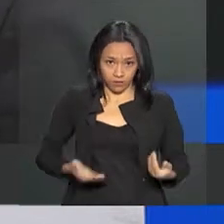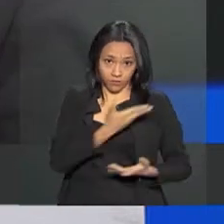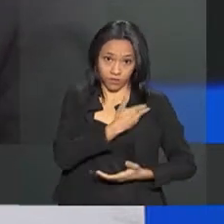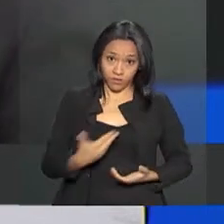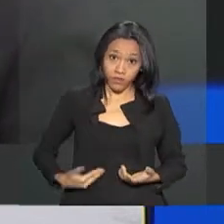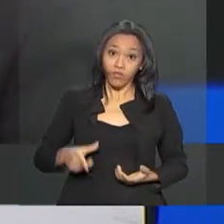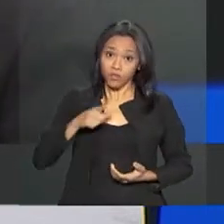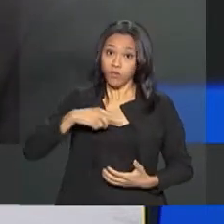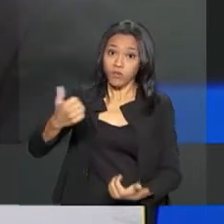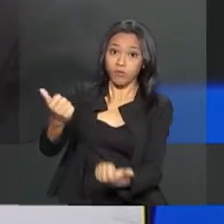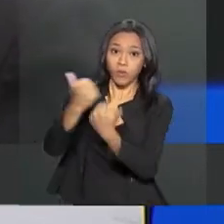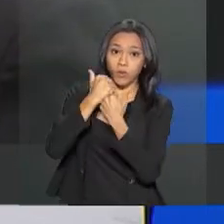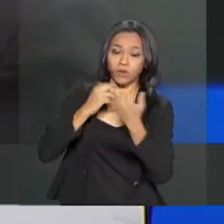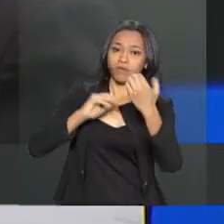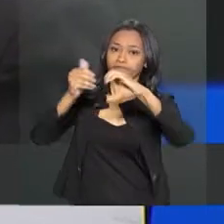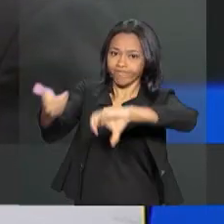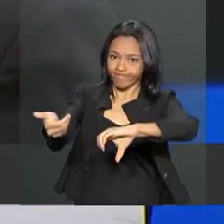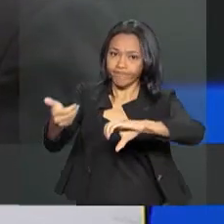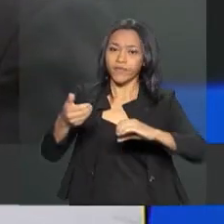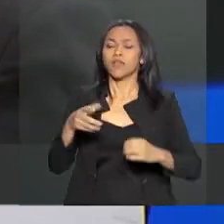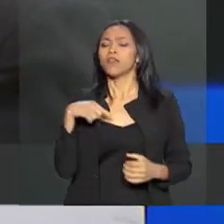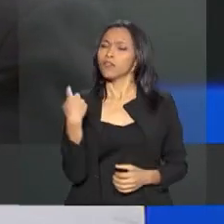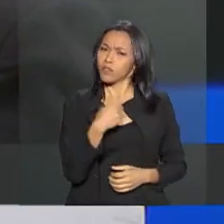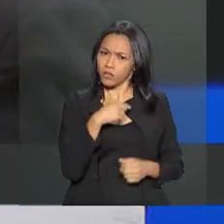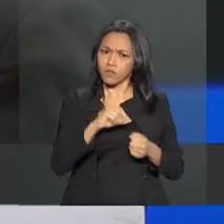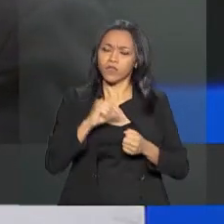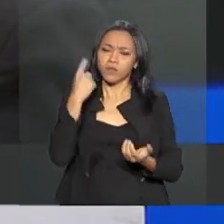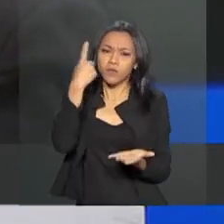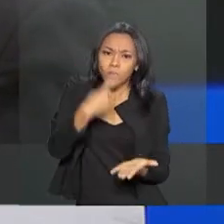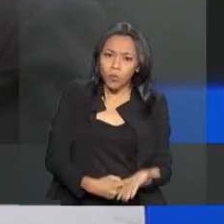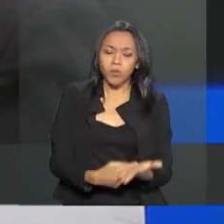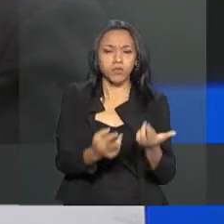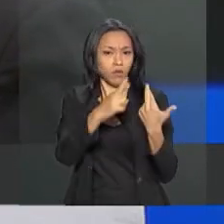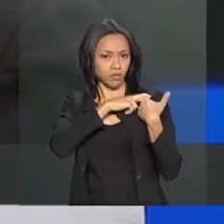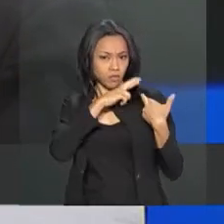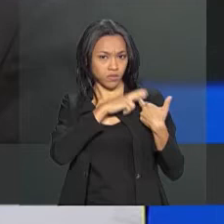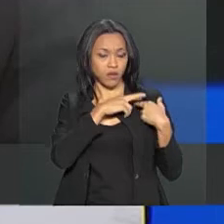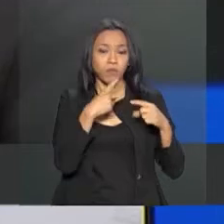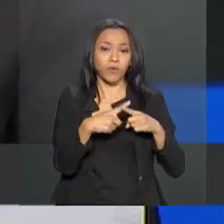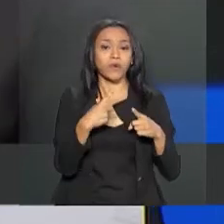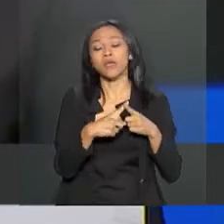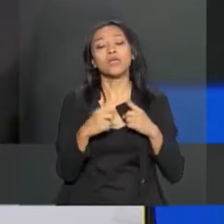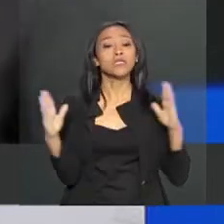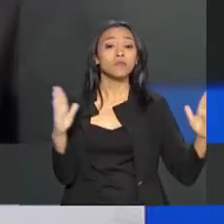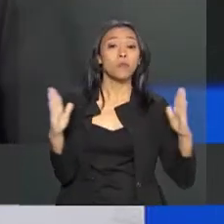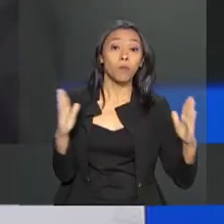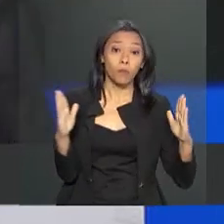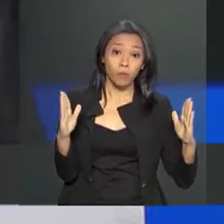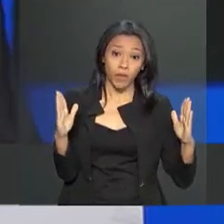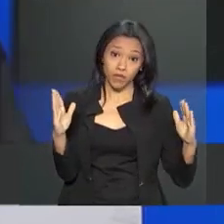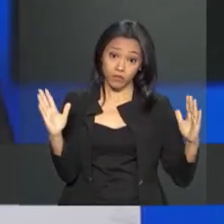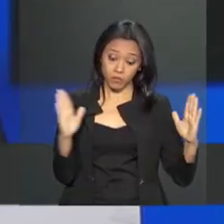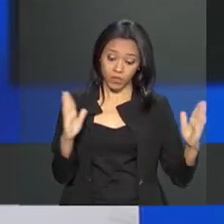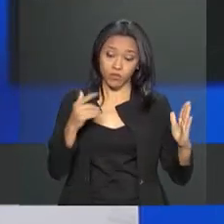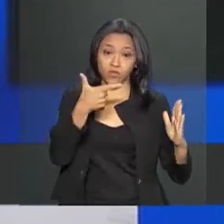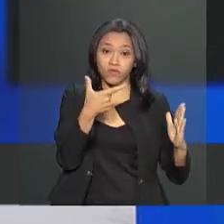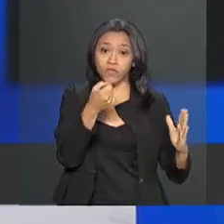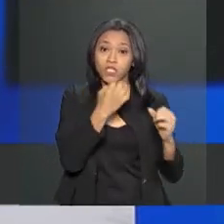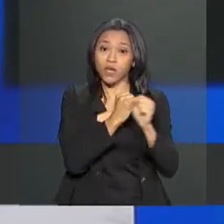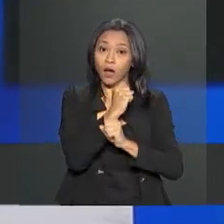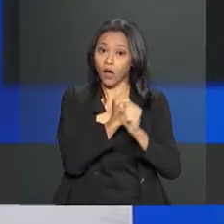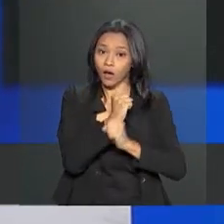muito responsável, porque estabelecemos um prazo de 20 anos, podendo haver